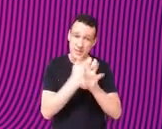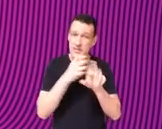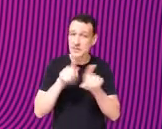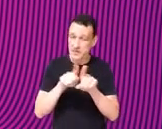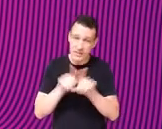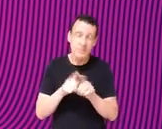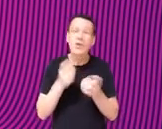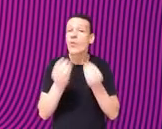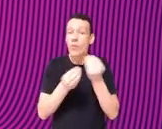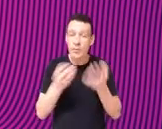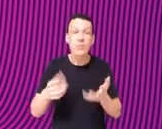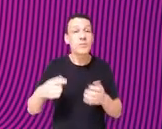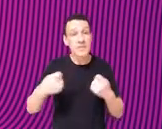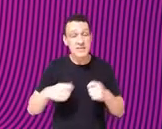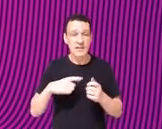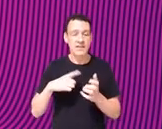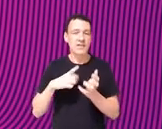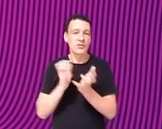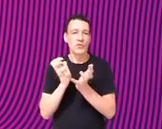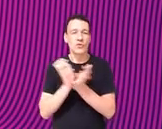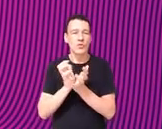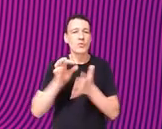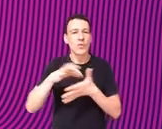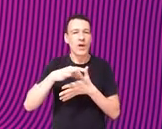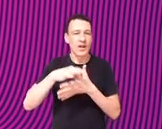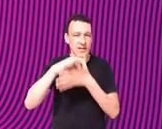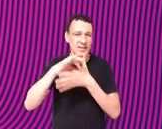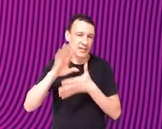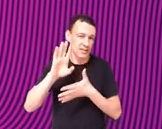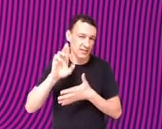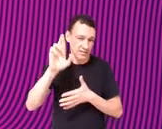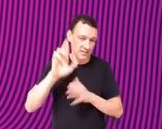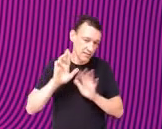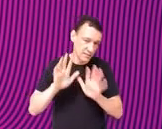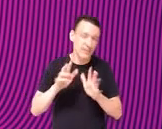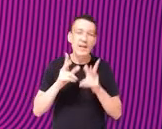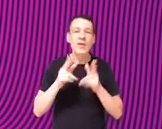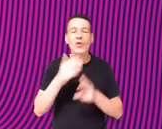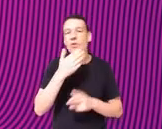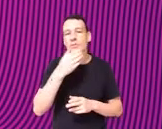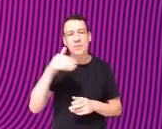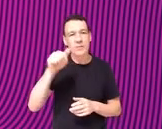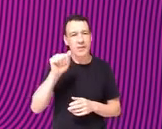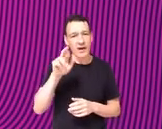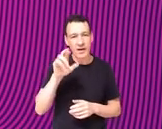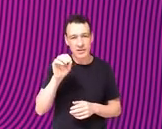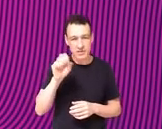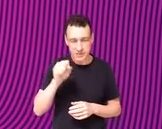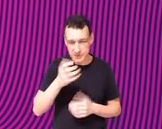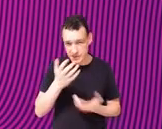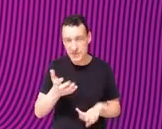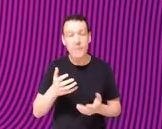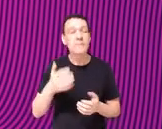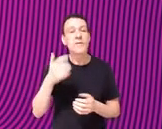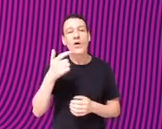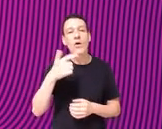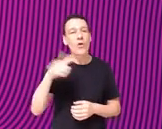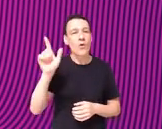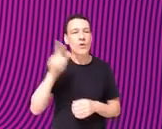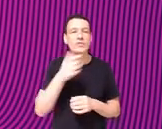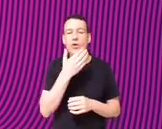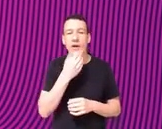de lideranças. Lideranças essas como o Dr. Marcos Costa, o nosso estimado